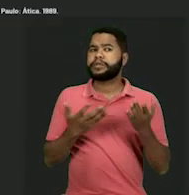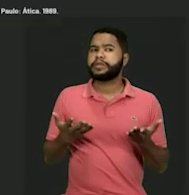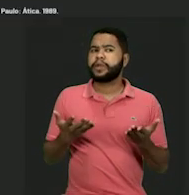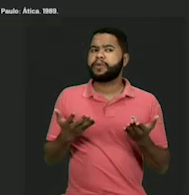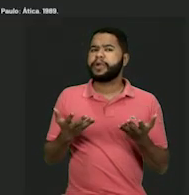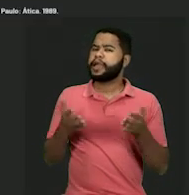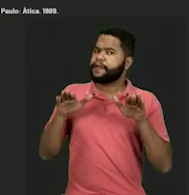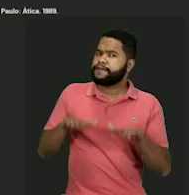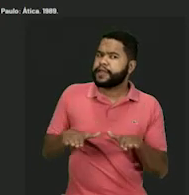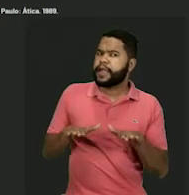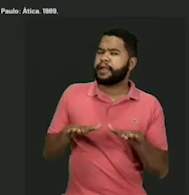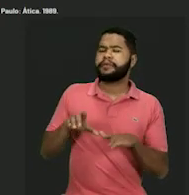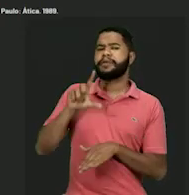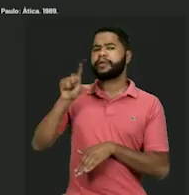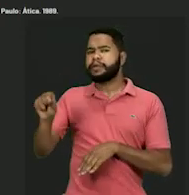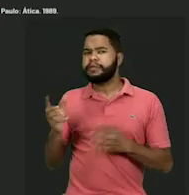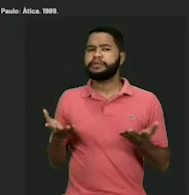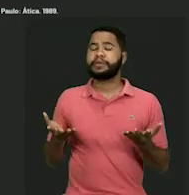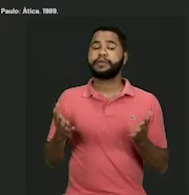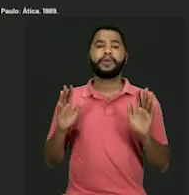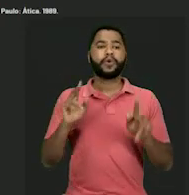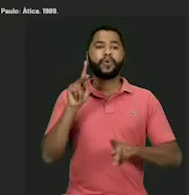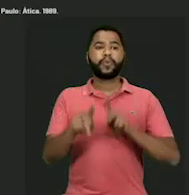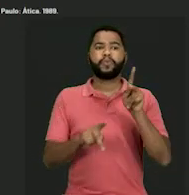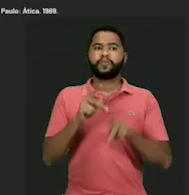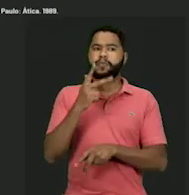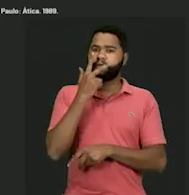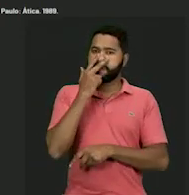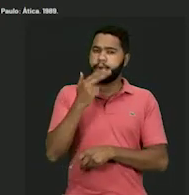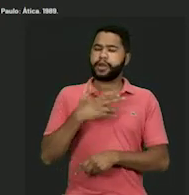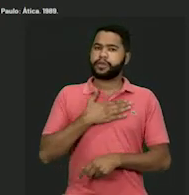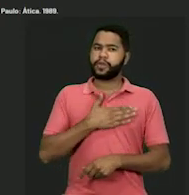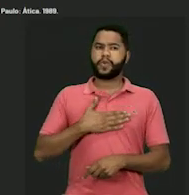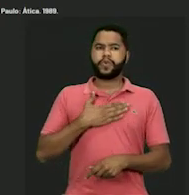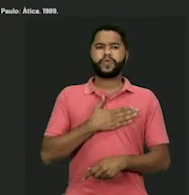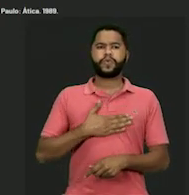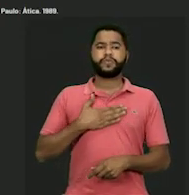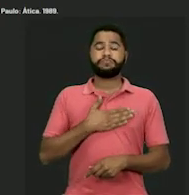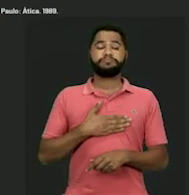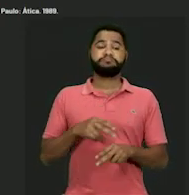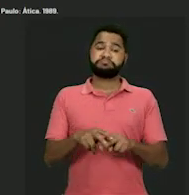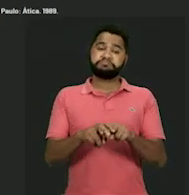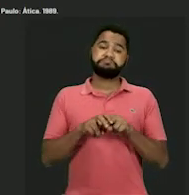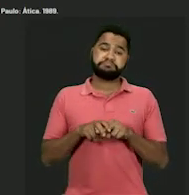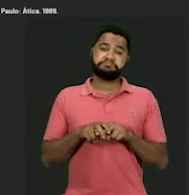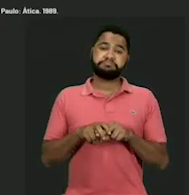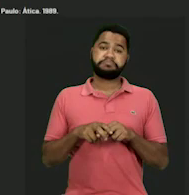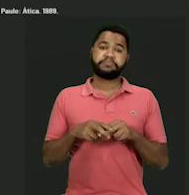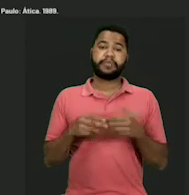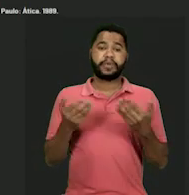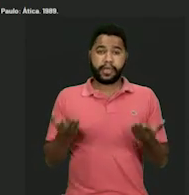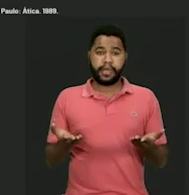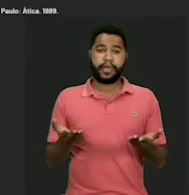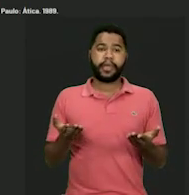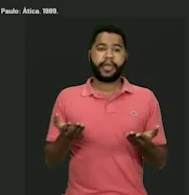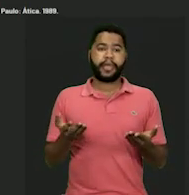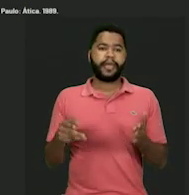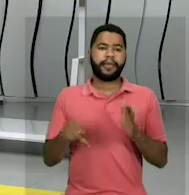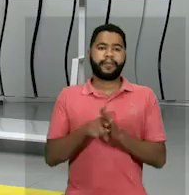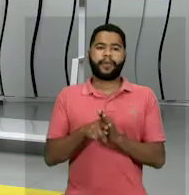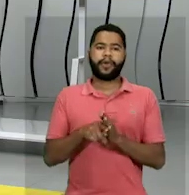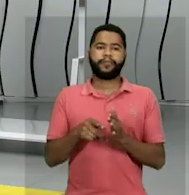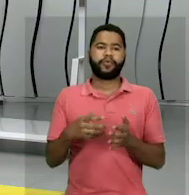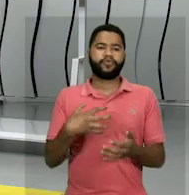Quer ficar? O povo, entretanto, parece que gosta dele por isso mesmo, porque ele é a moda da